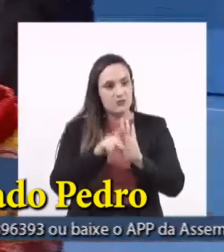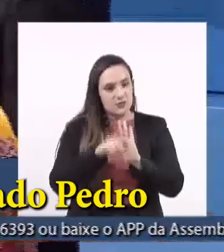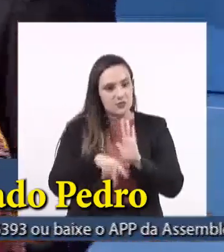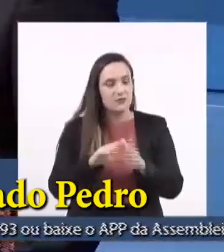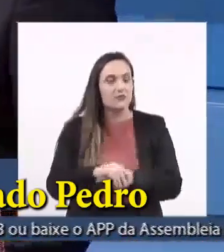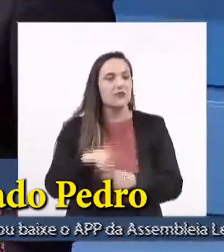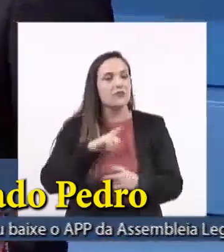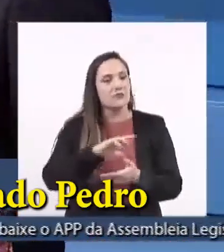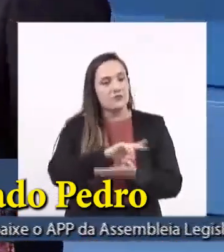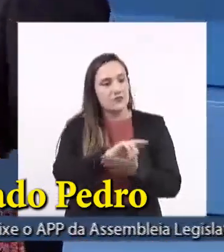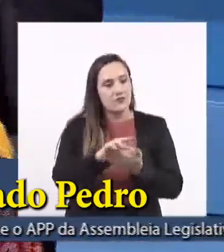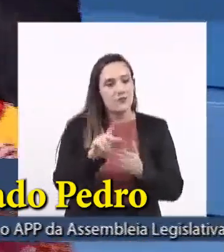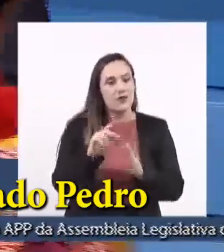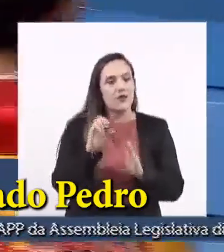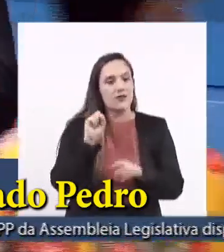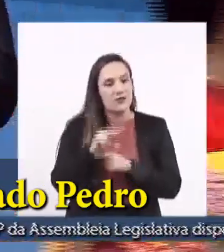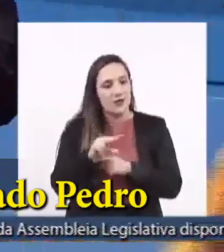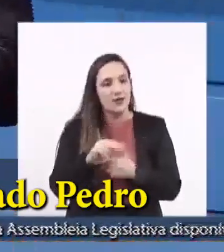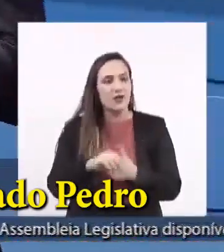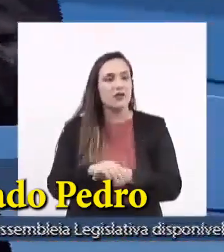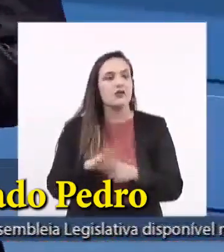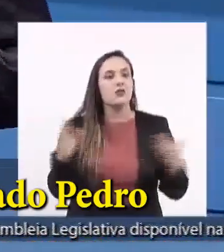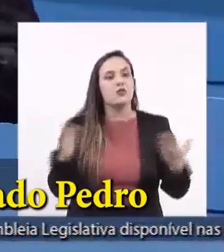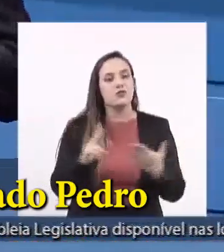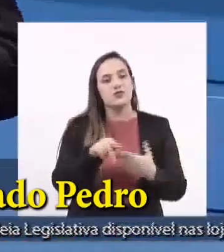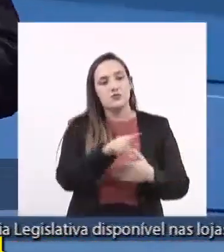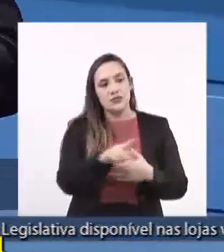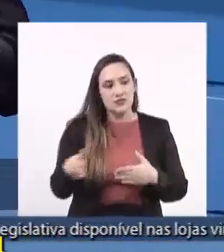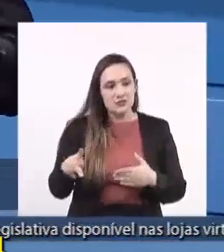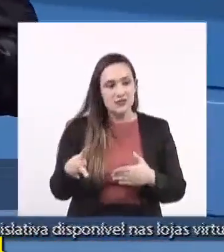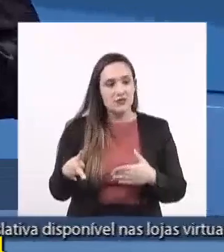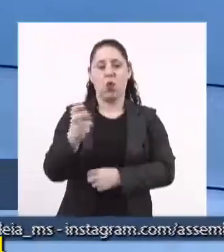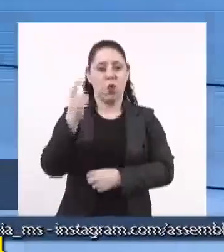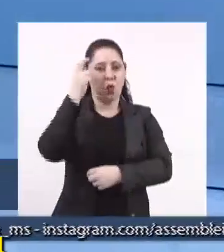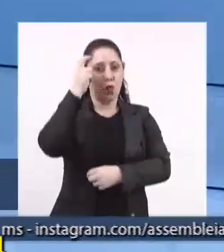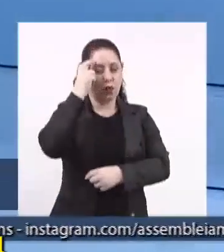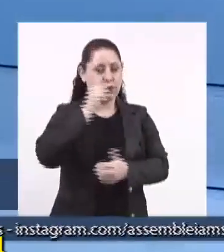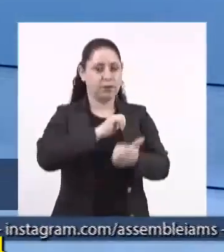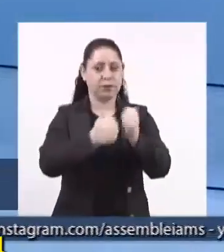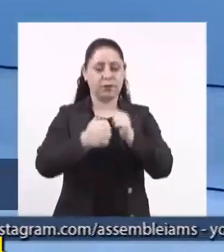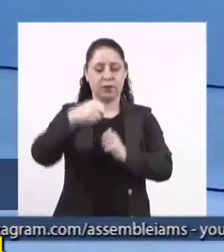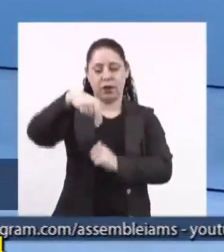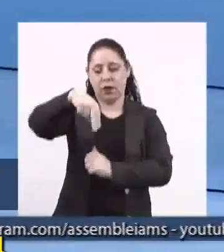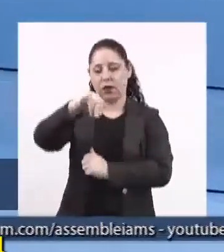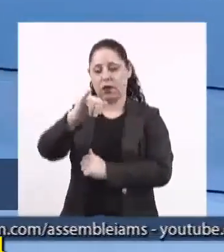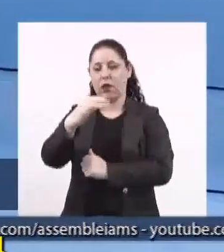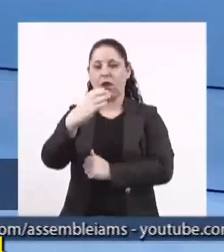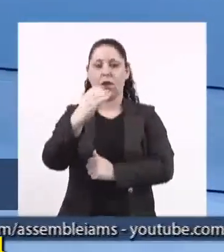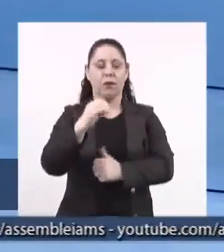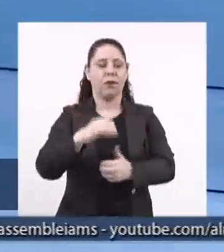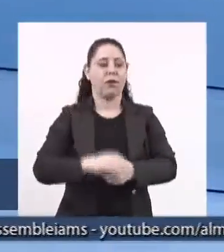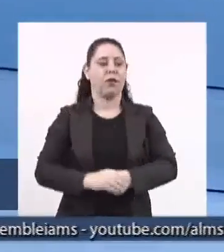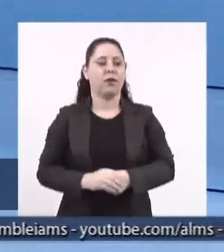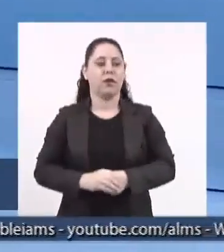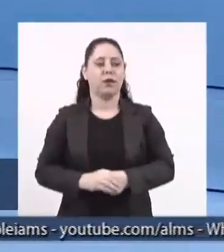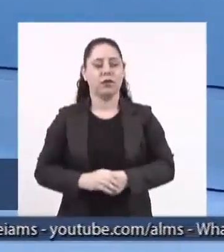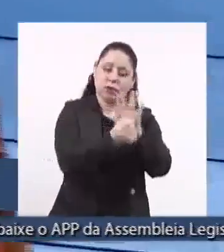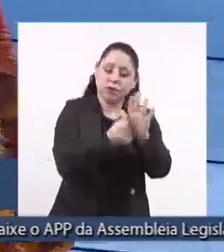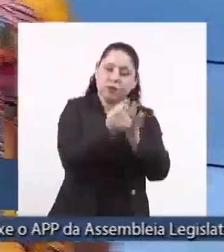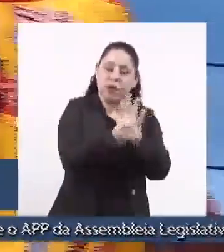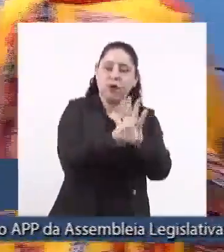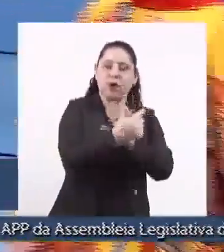Takeshi indicação do deputado mitú e recebeu a